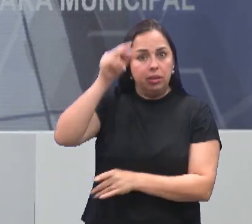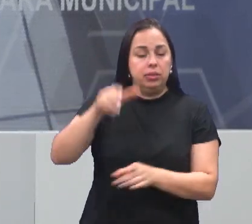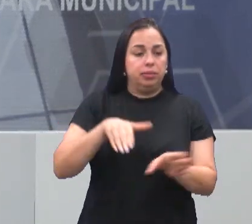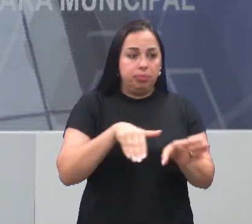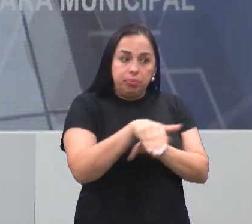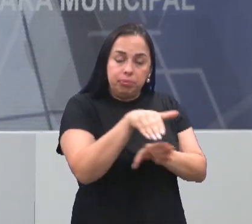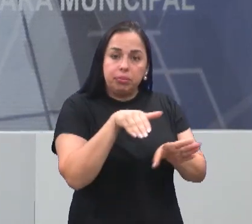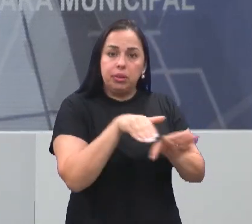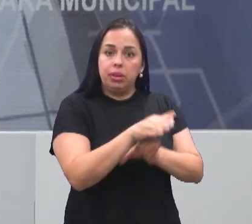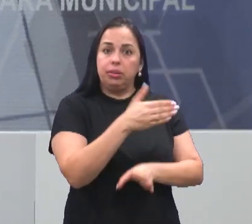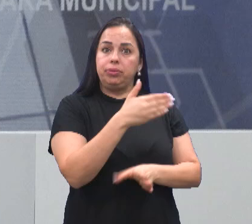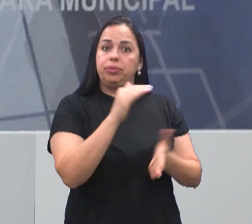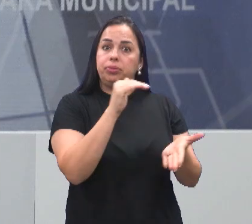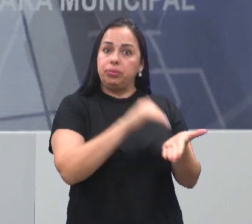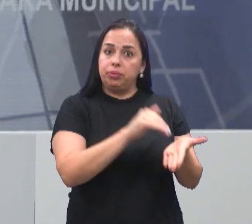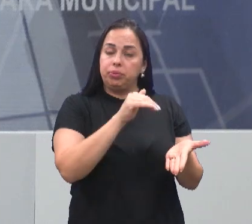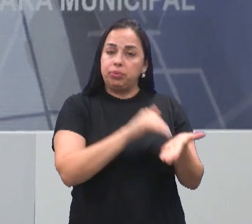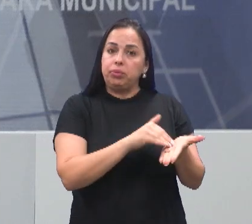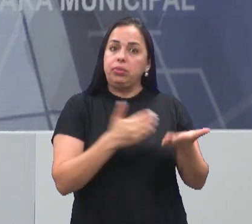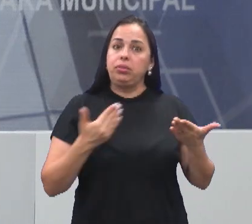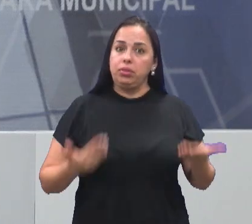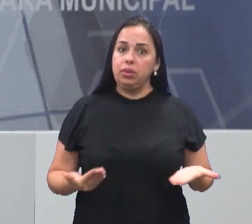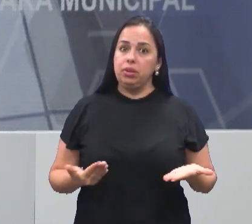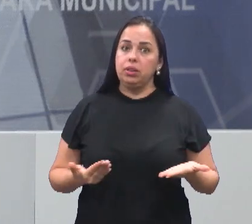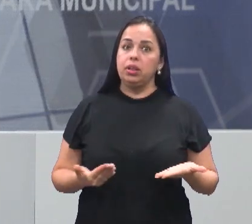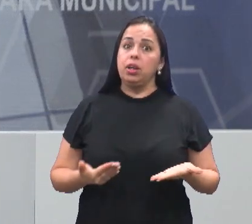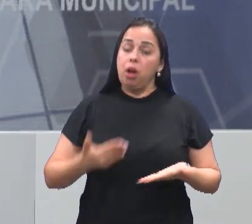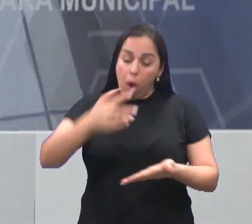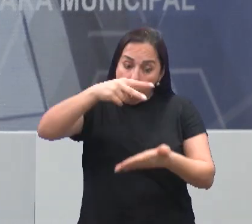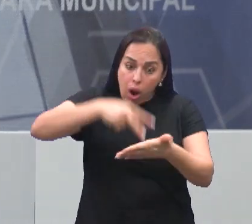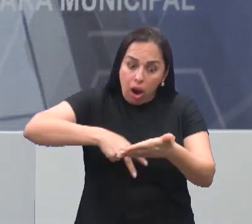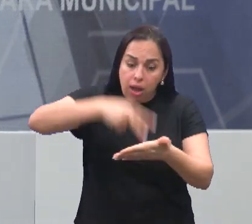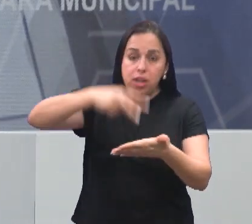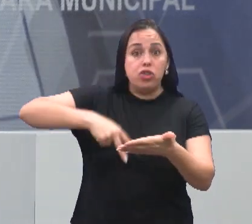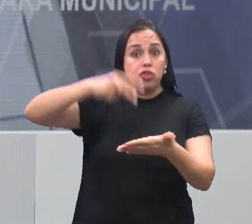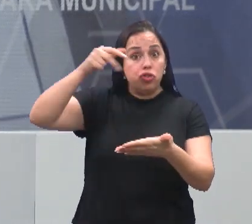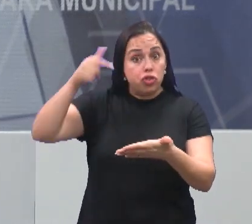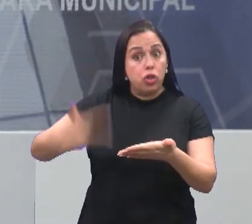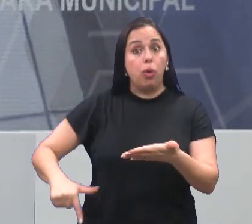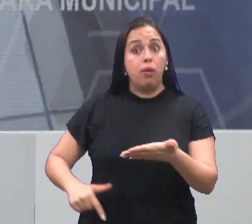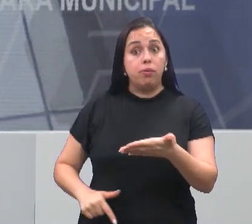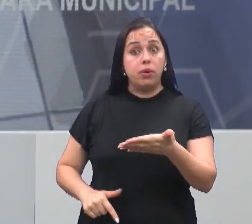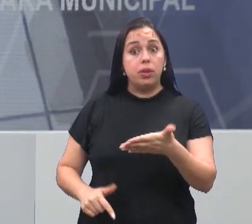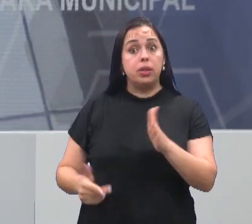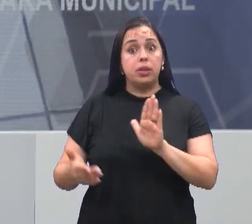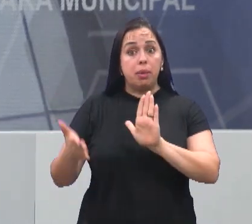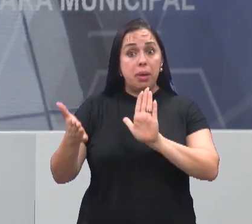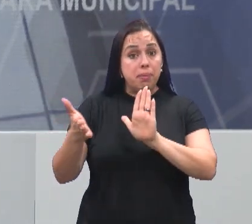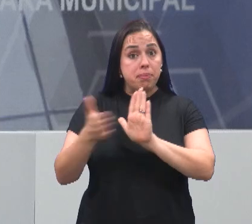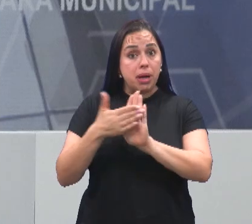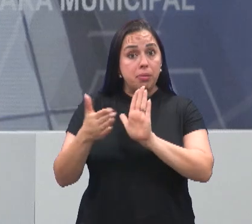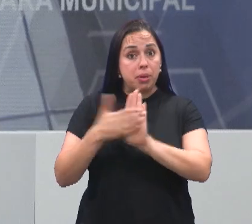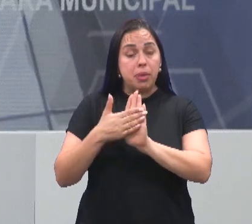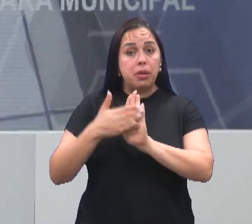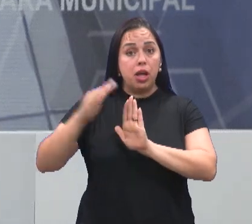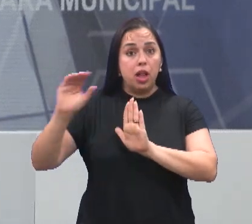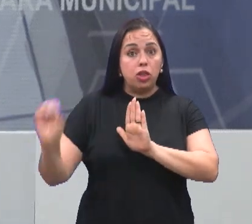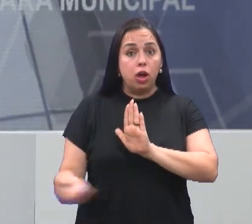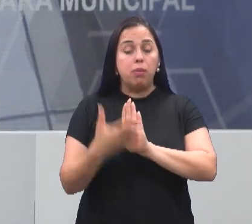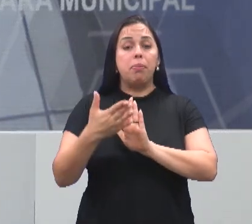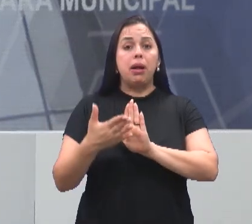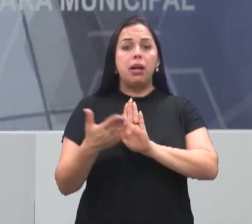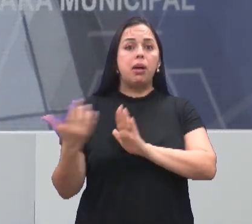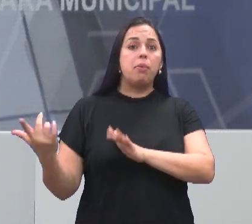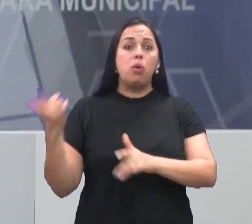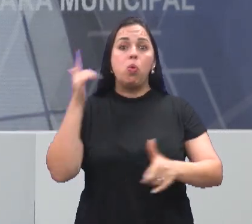secretário de governo que pegue a pauta e proponha, então, via executivo, uma proposta para que a gente